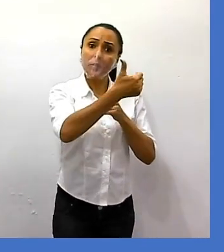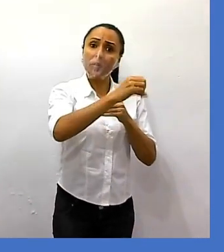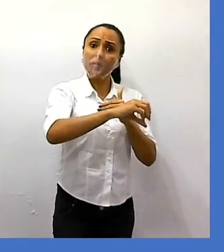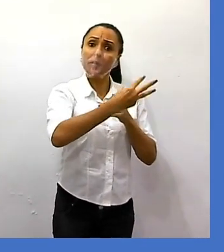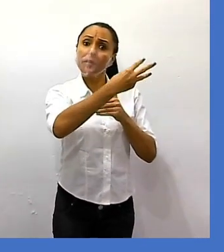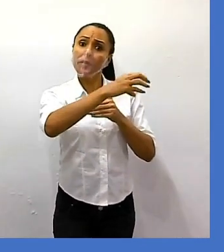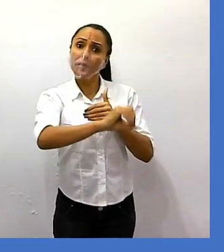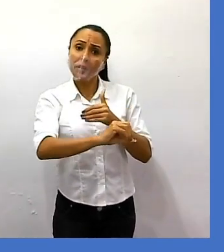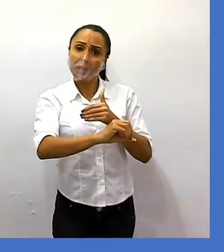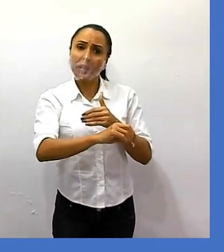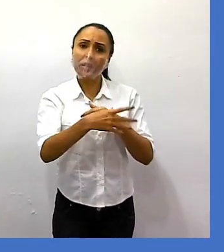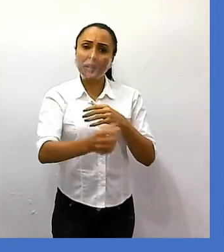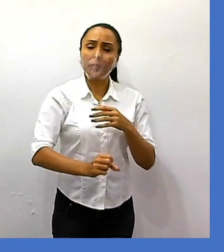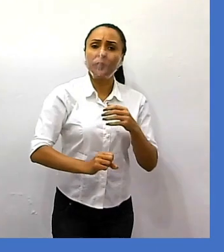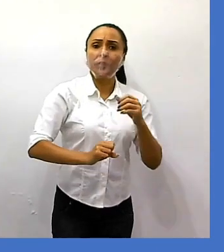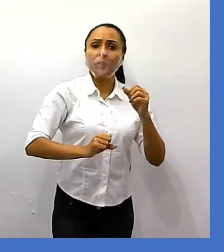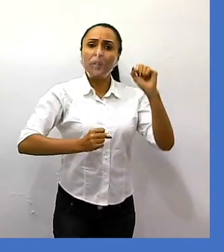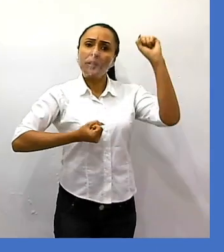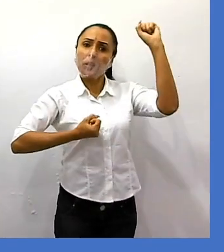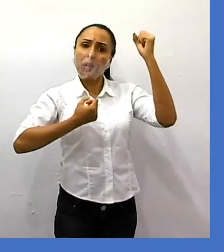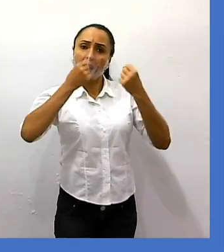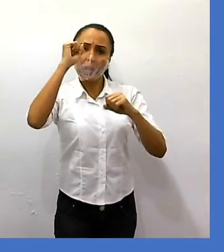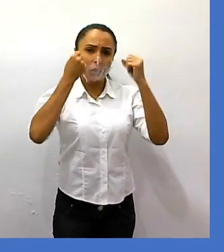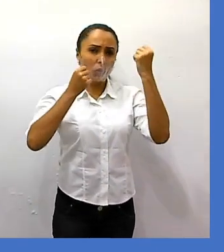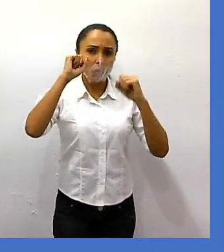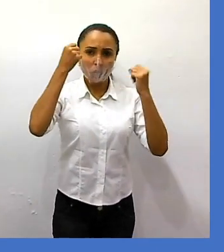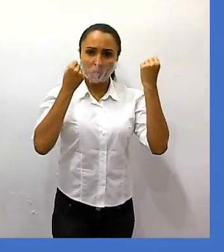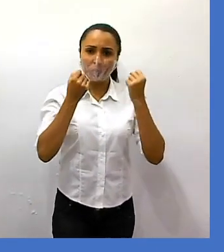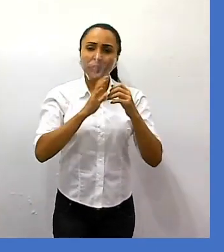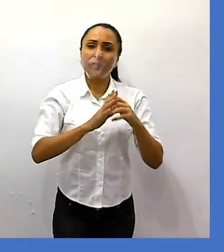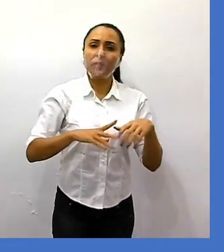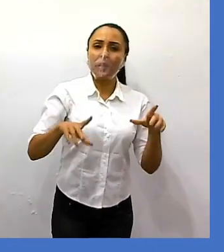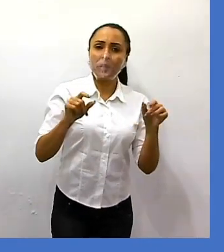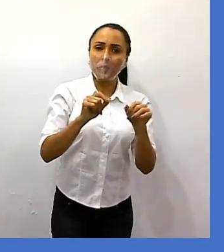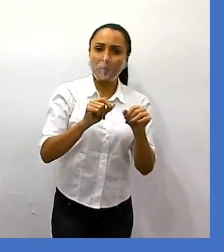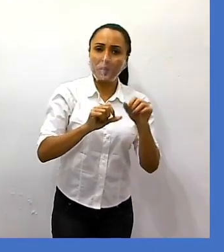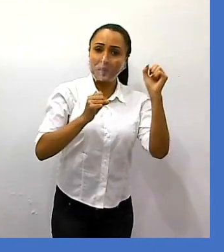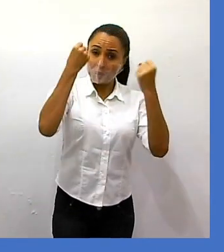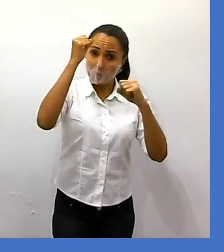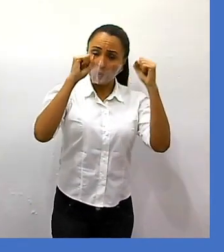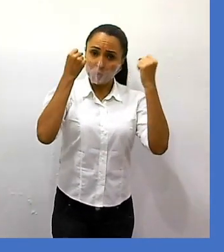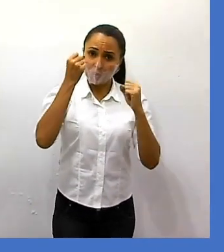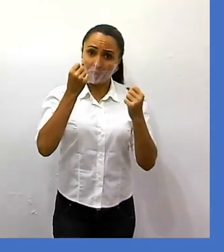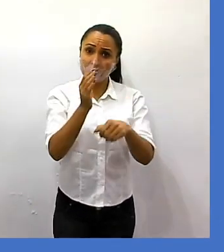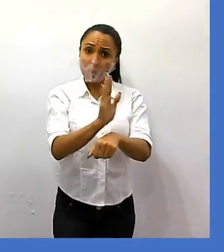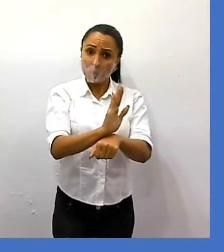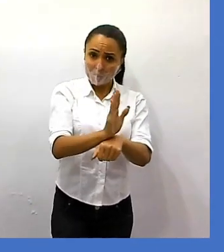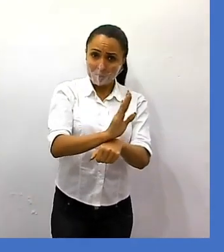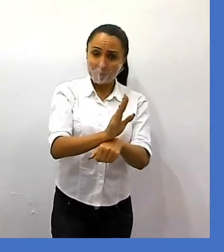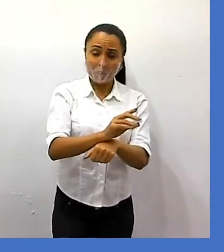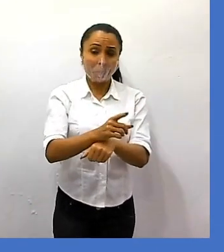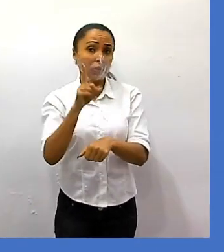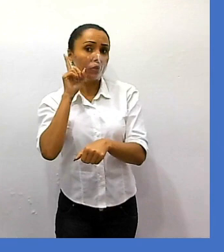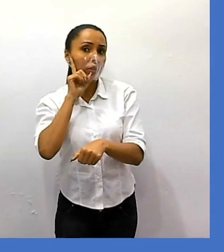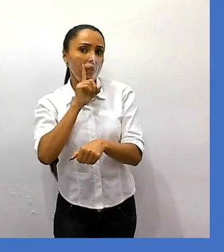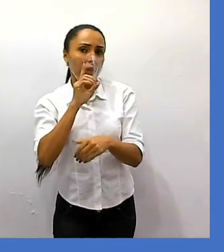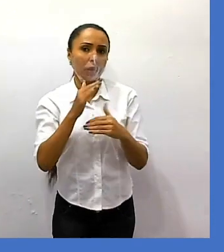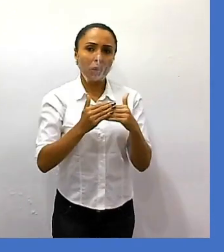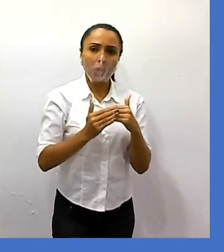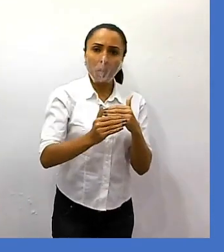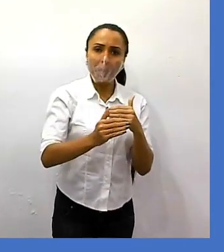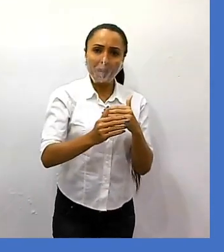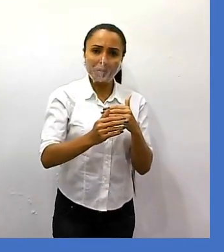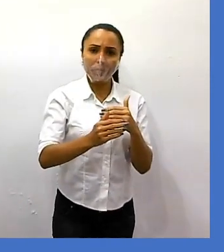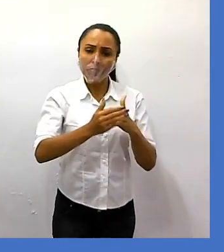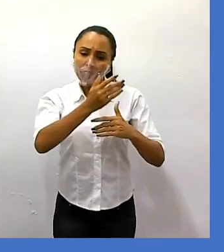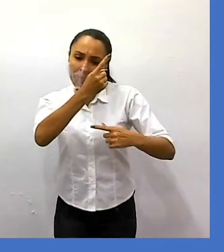1930, a indústria do cinema, né, a indústria norte-americana, a indústria cinematográfica norte-americana, ela começa a ganhar uma